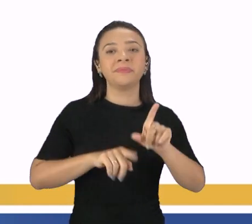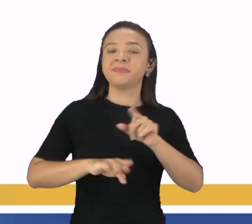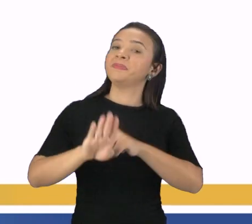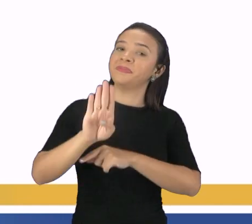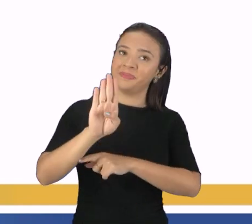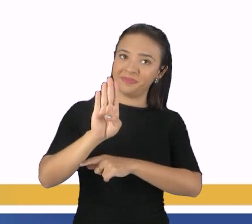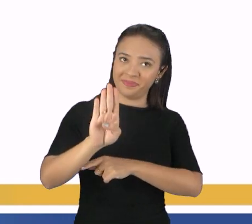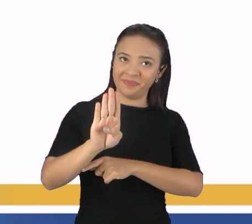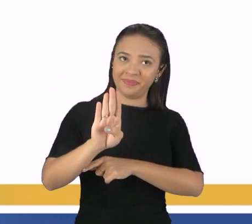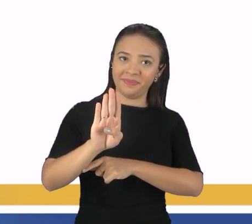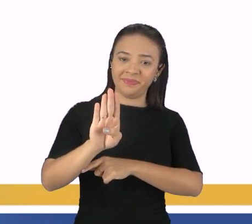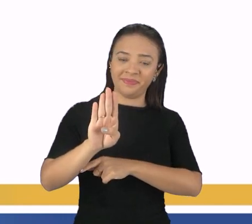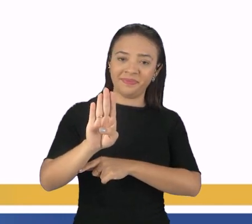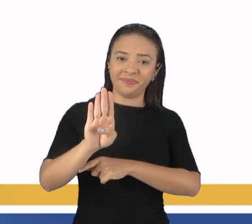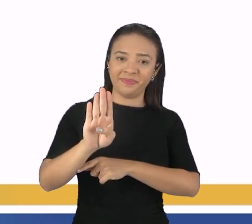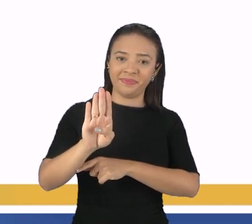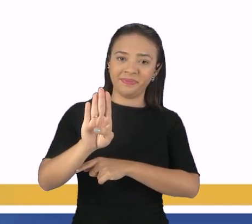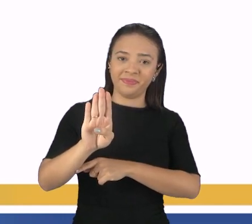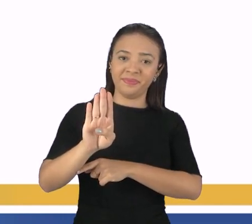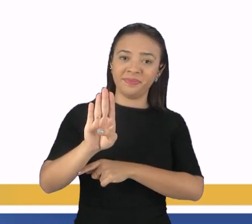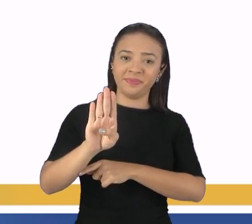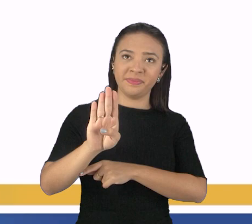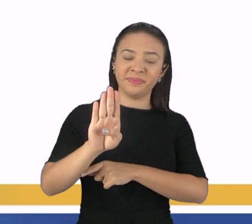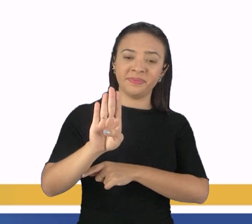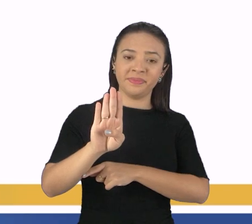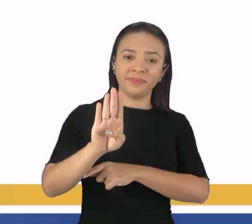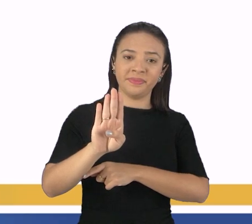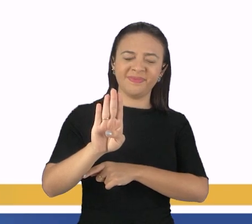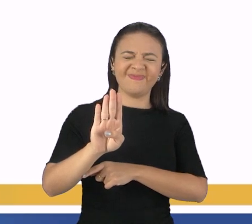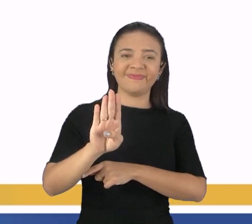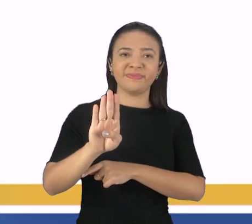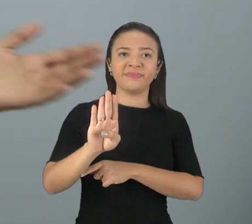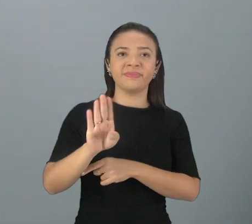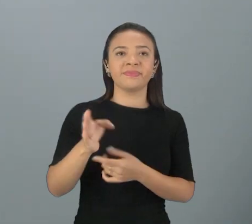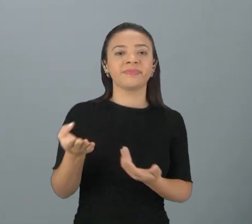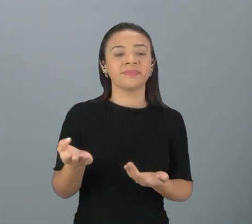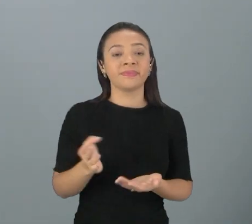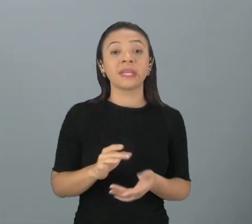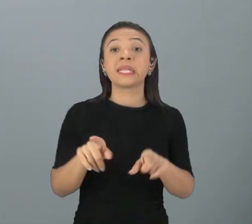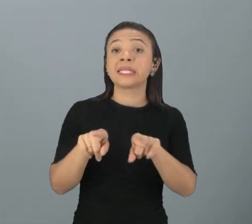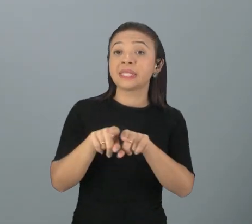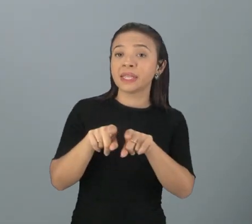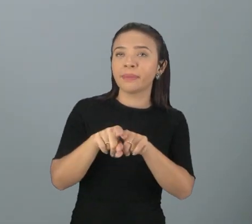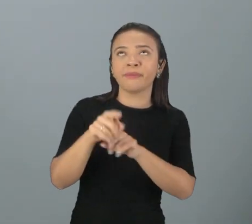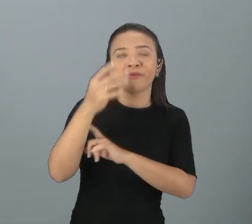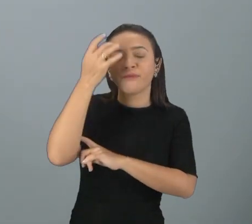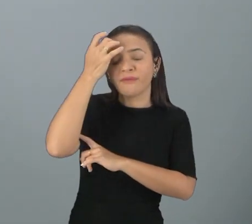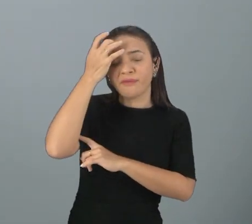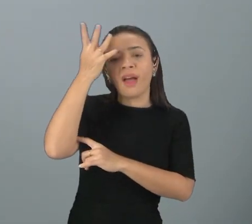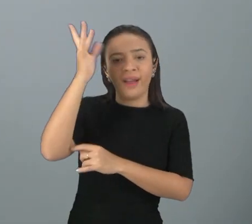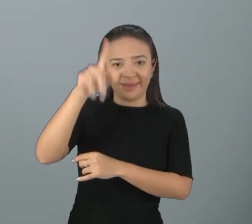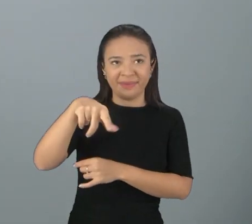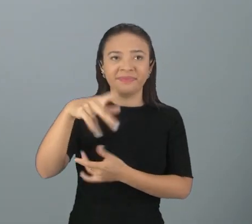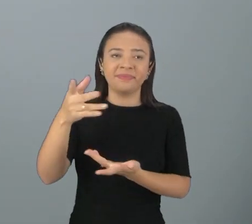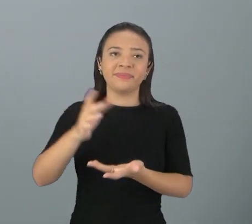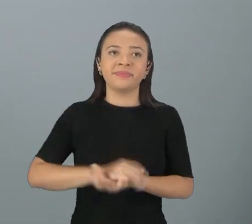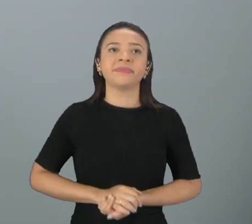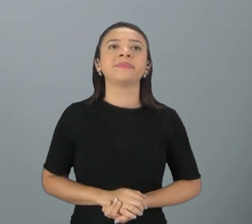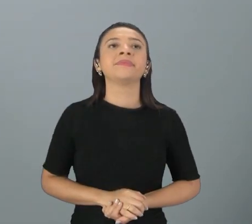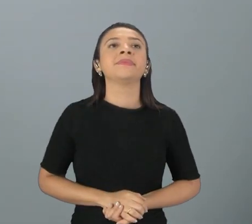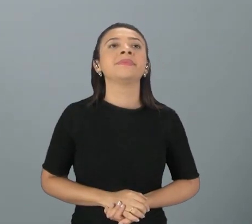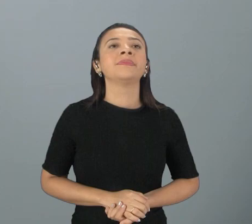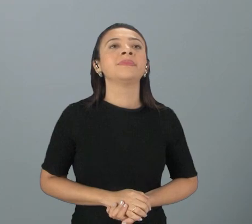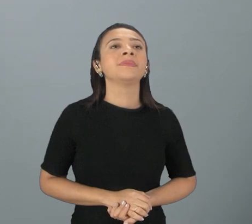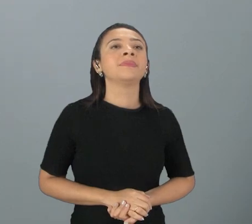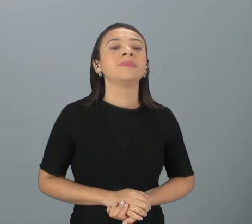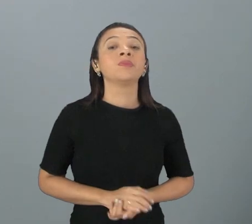B, né? O jogo de caça ao tesouro, pegador e cavalo de pau. Também muito fácil, não é mesmo? Então vamos lá